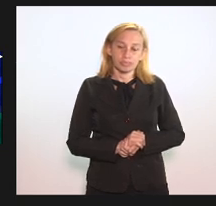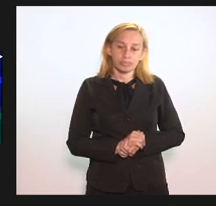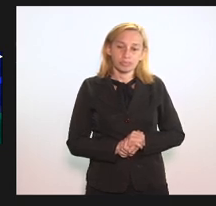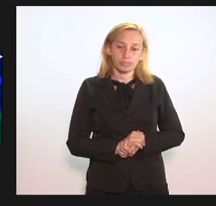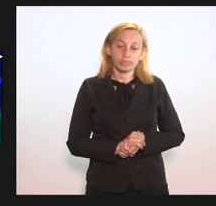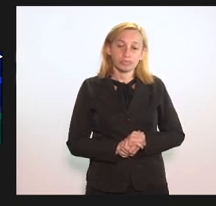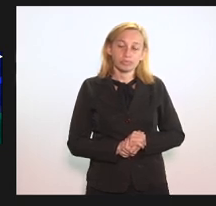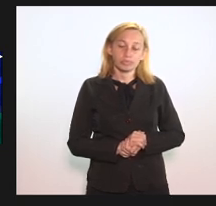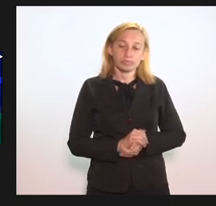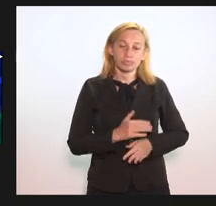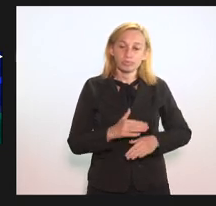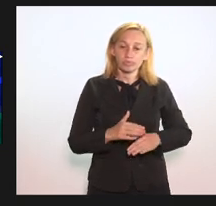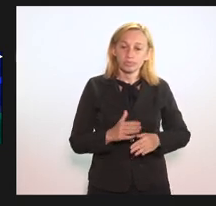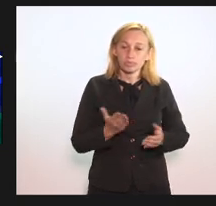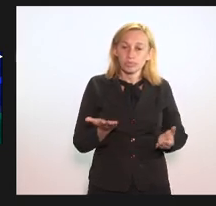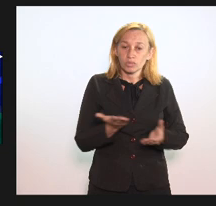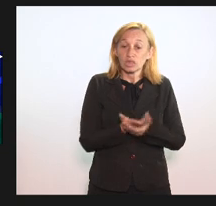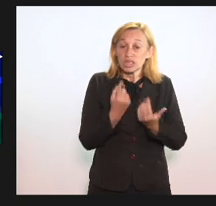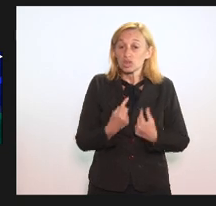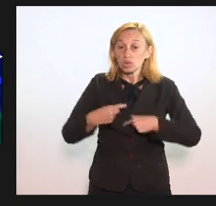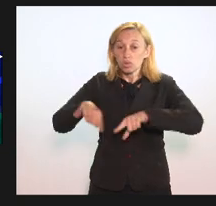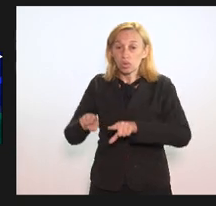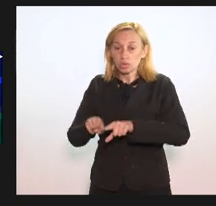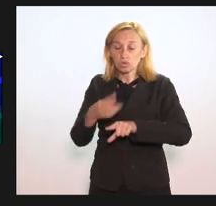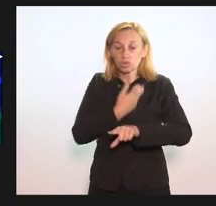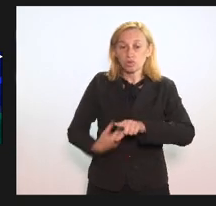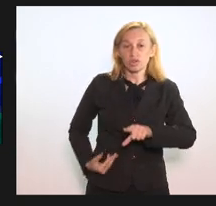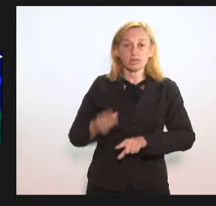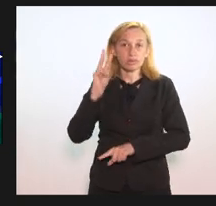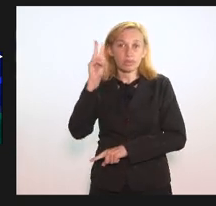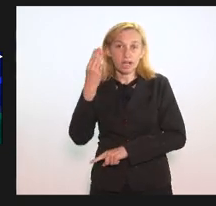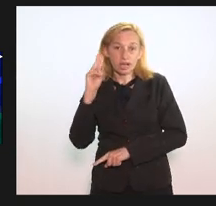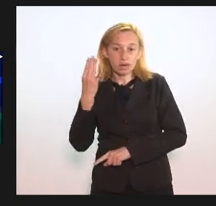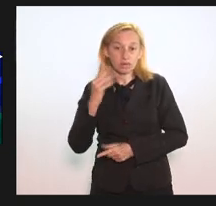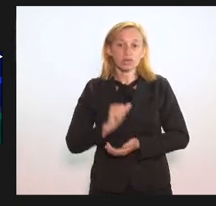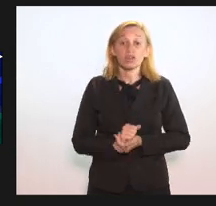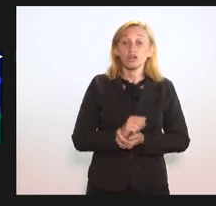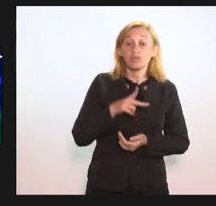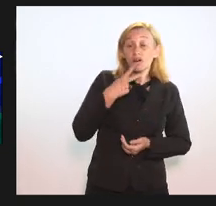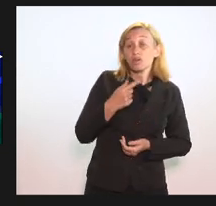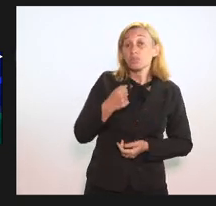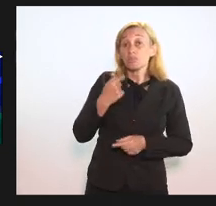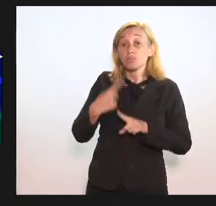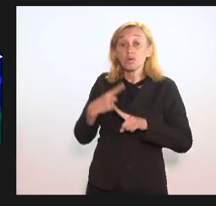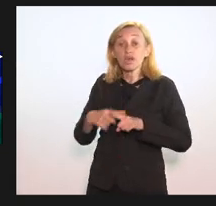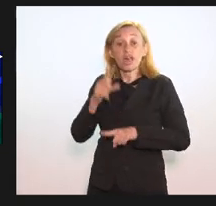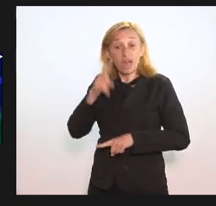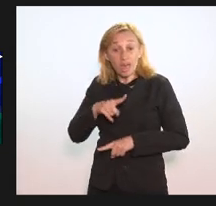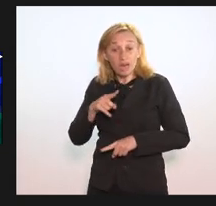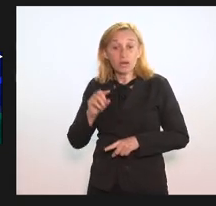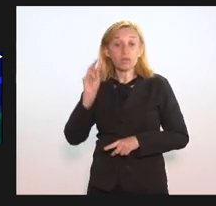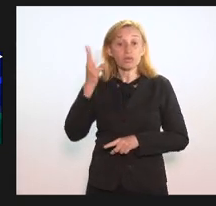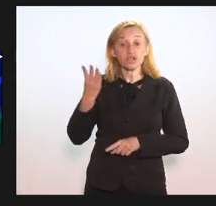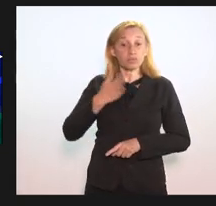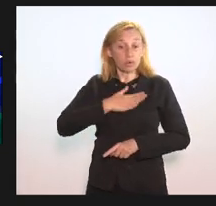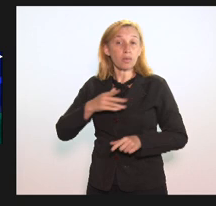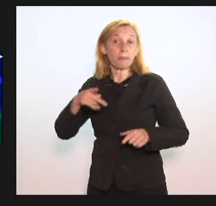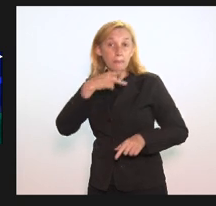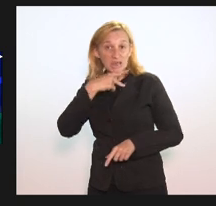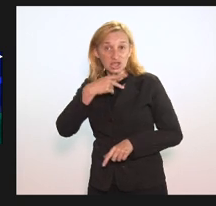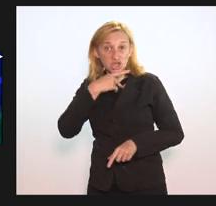é um processo contra o governo do governo do Maranhão é Falo isso porque é o governo do meu partido